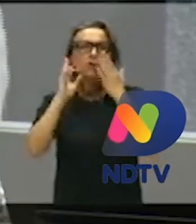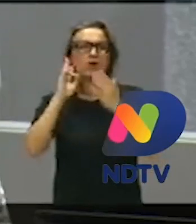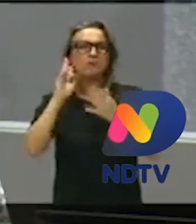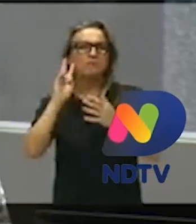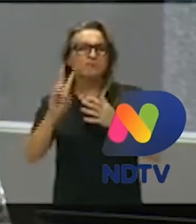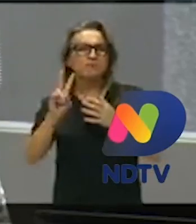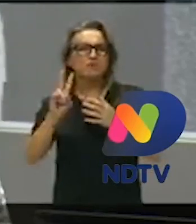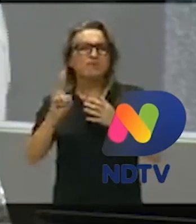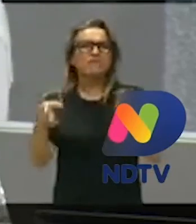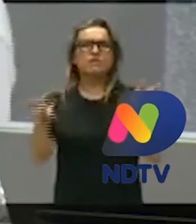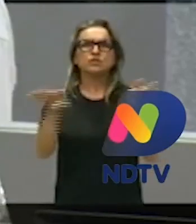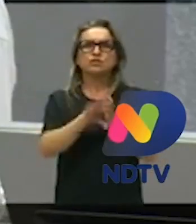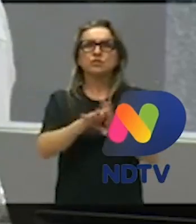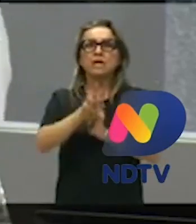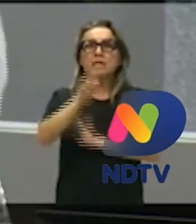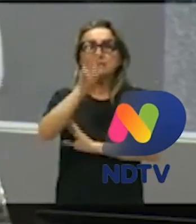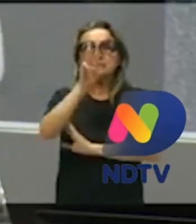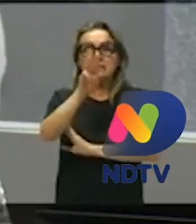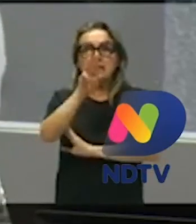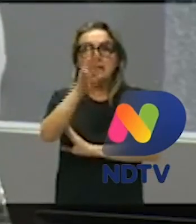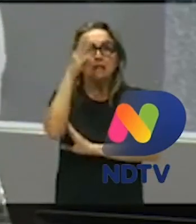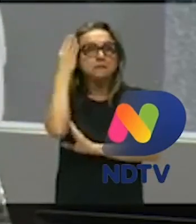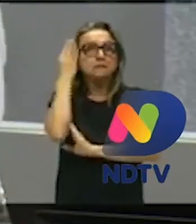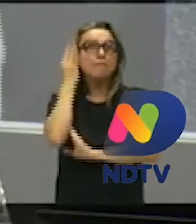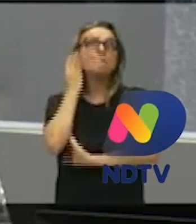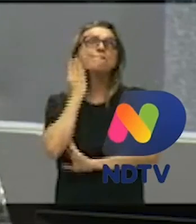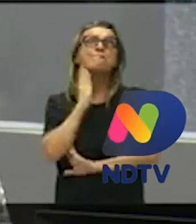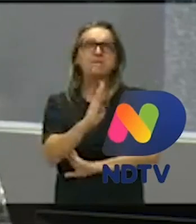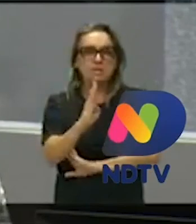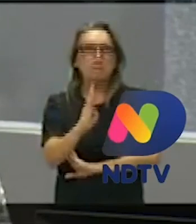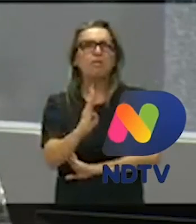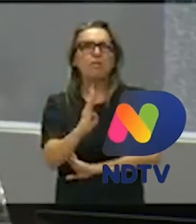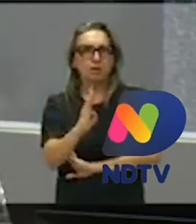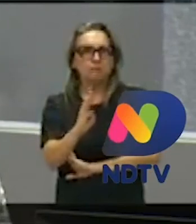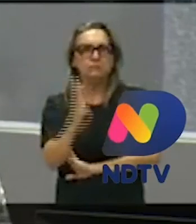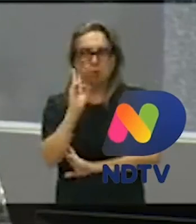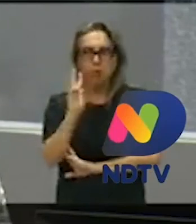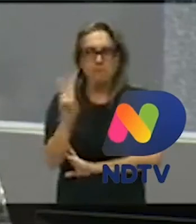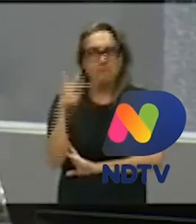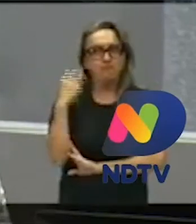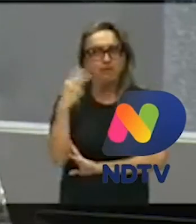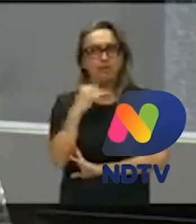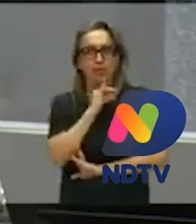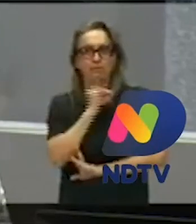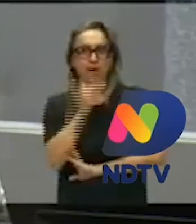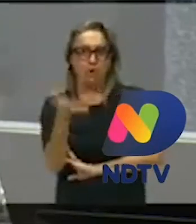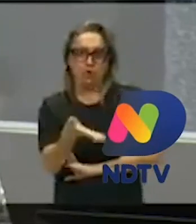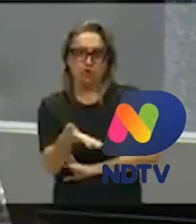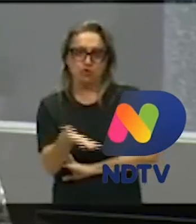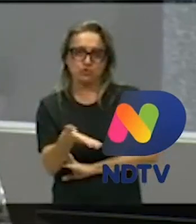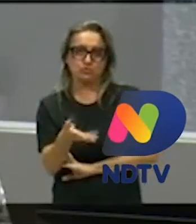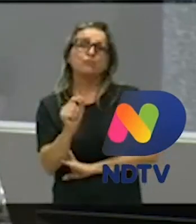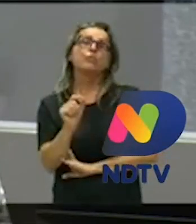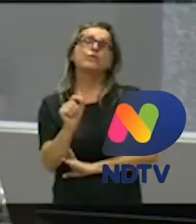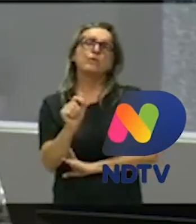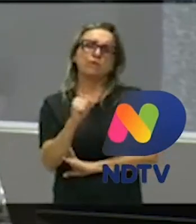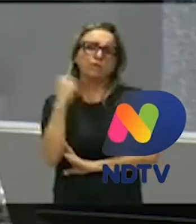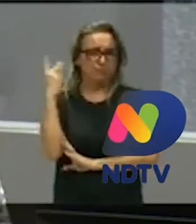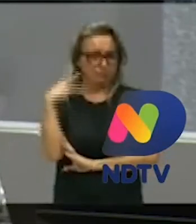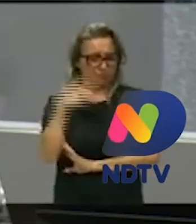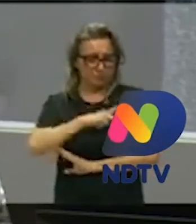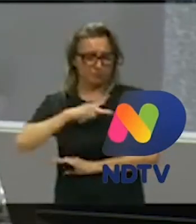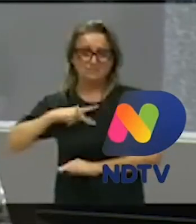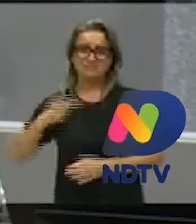a 3 bilhões já vi Vereador falar aqui hoje então assim políticas públicas boas